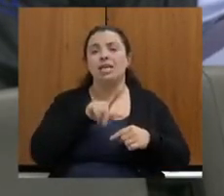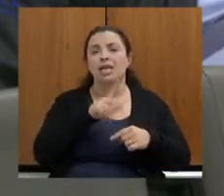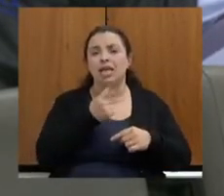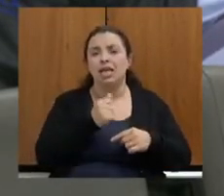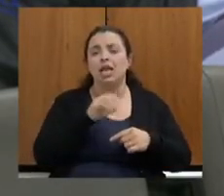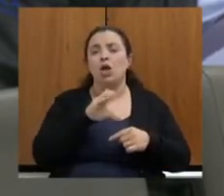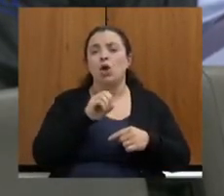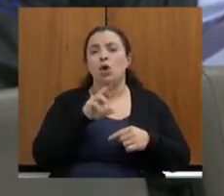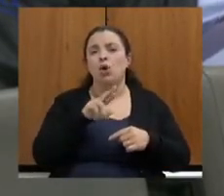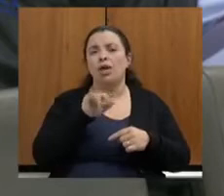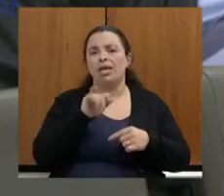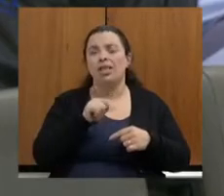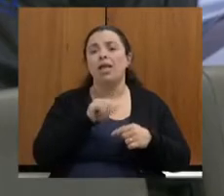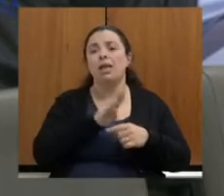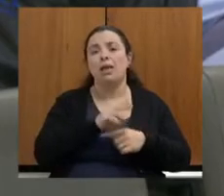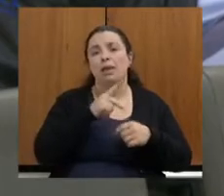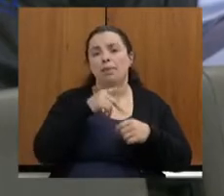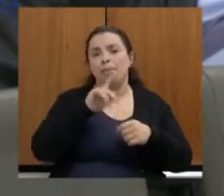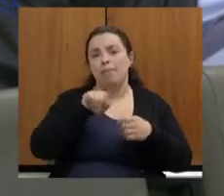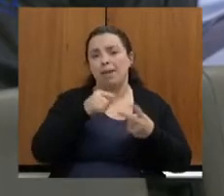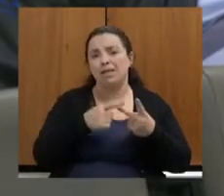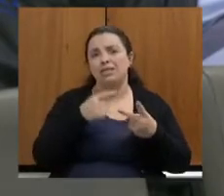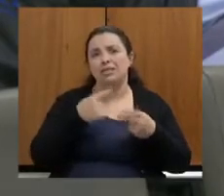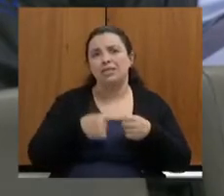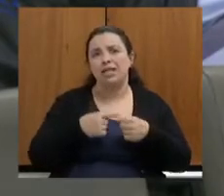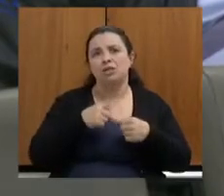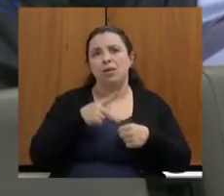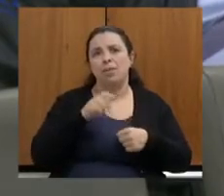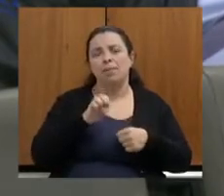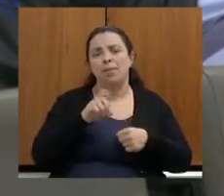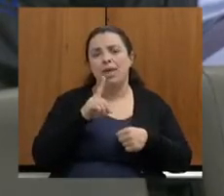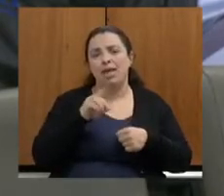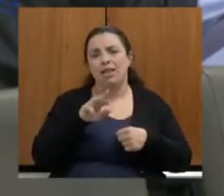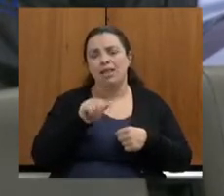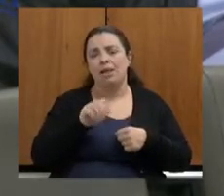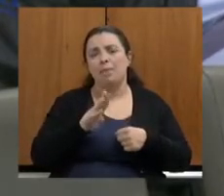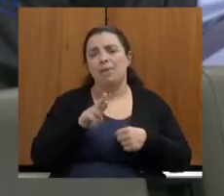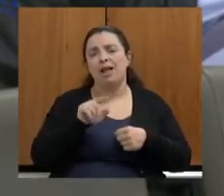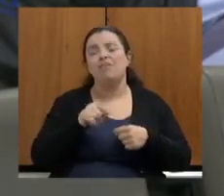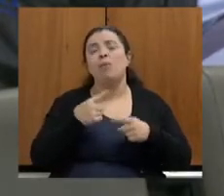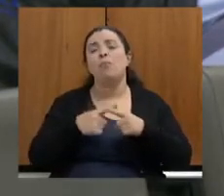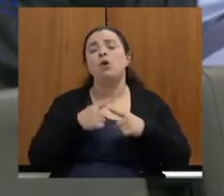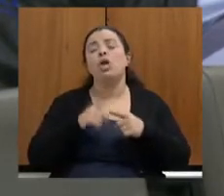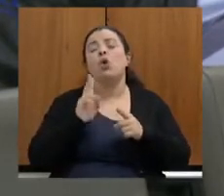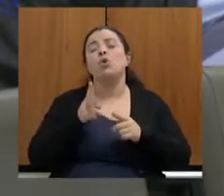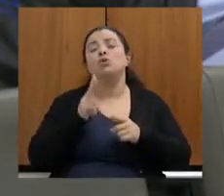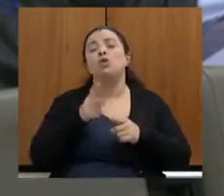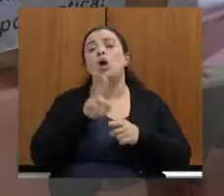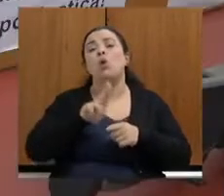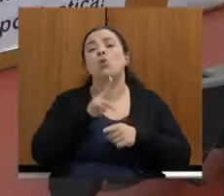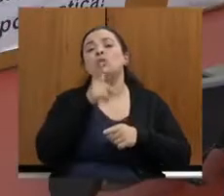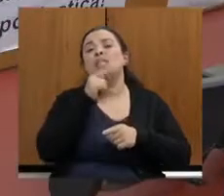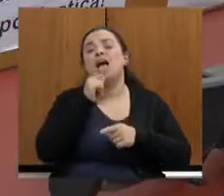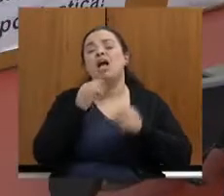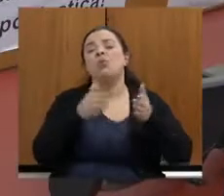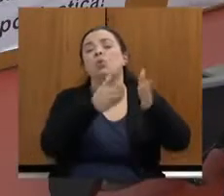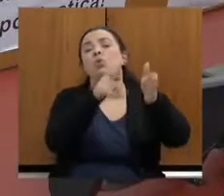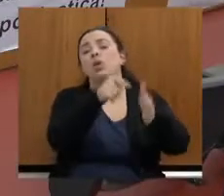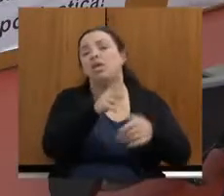continuar a consumir na água do Rio Doce Oi eu gostaria muito de saber eu agradeço a oportunidade